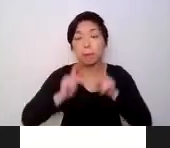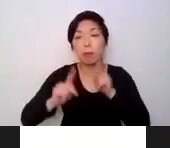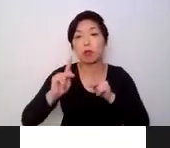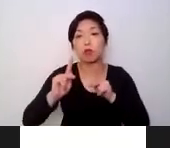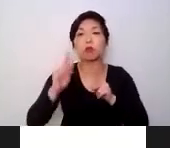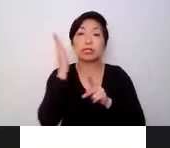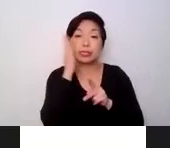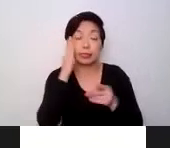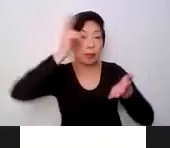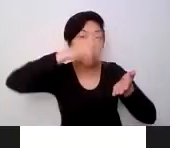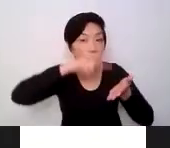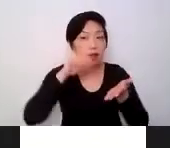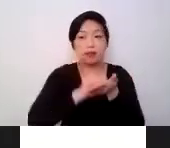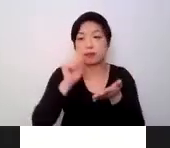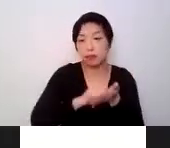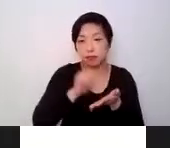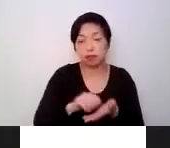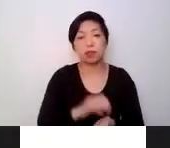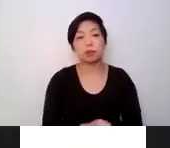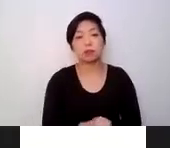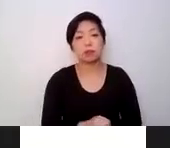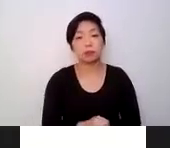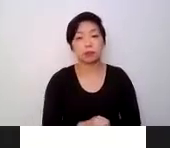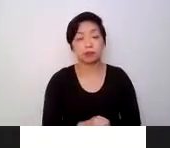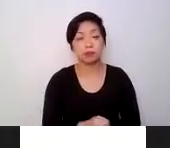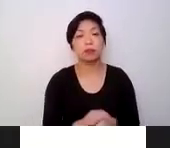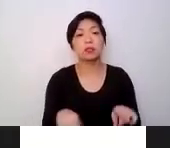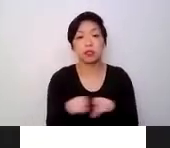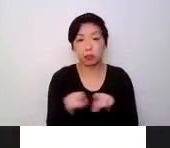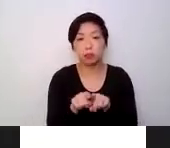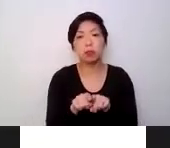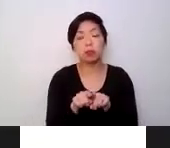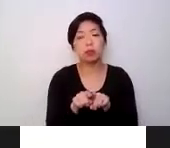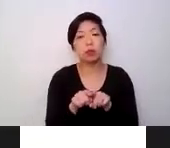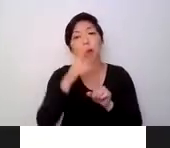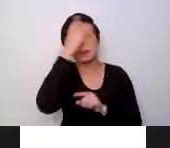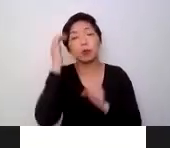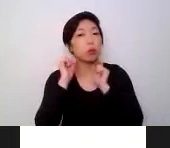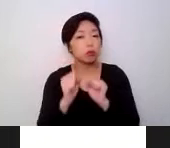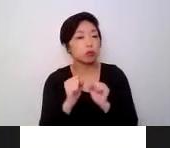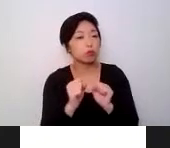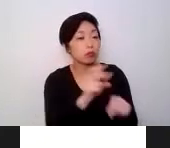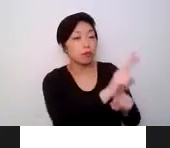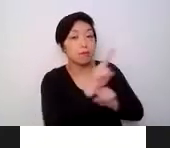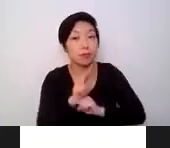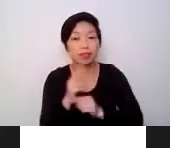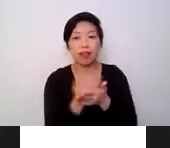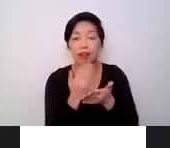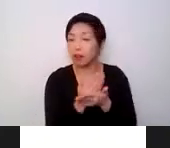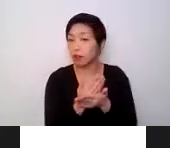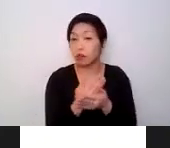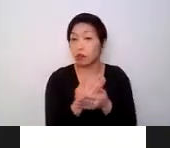possibilitando essa biblioteca circulante, que é onde as pessoas podiam pegar os livros e levar para casa, uma coisa que não